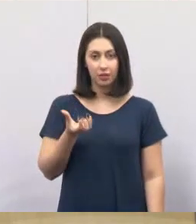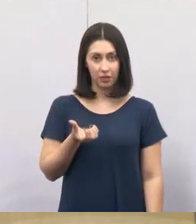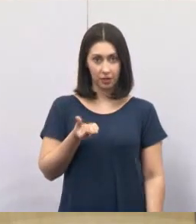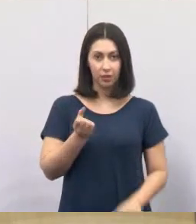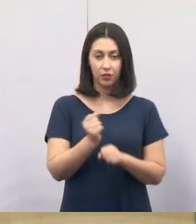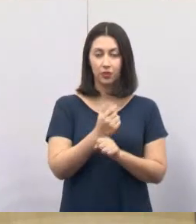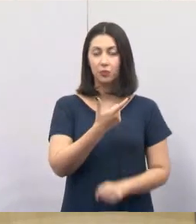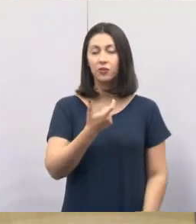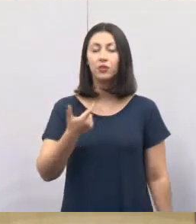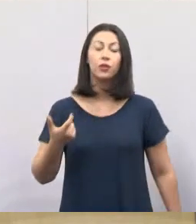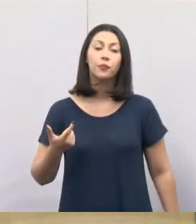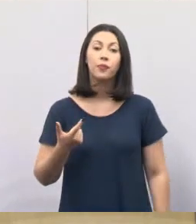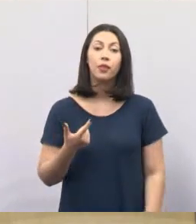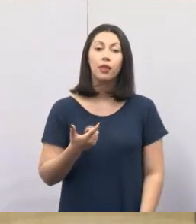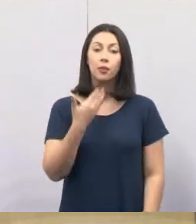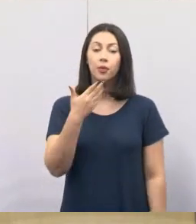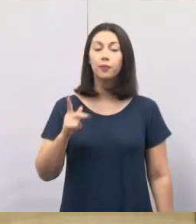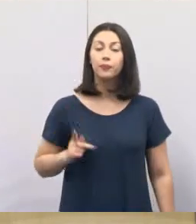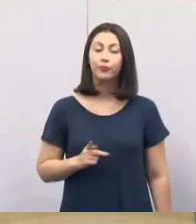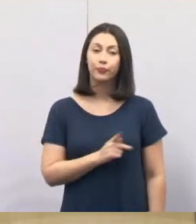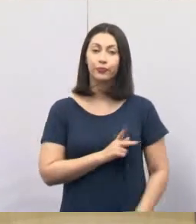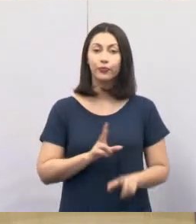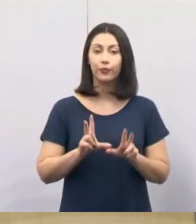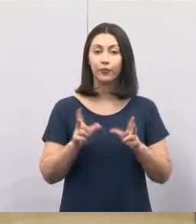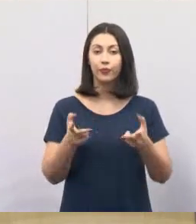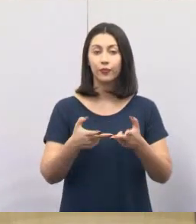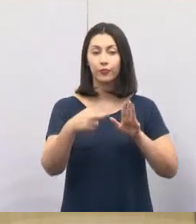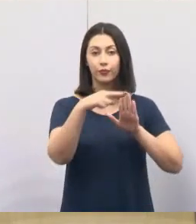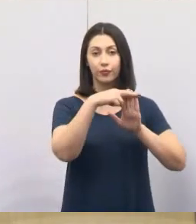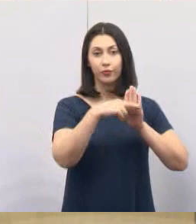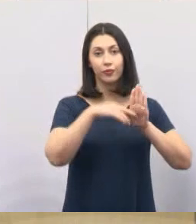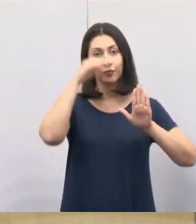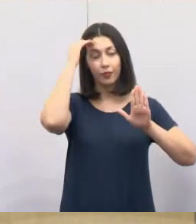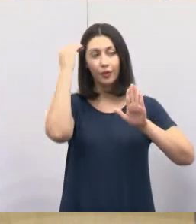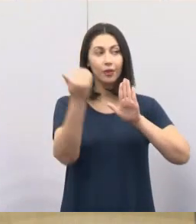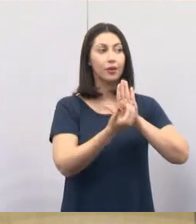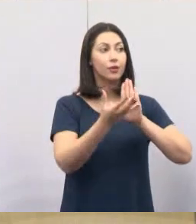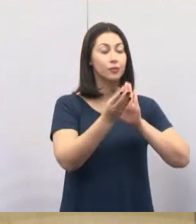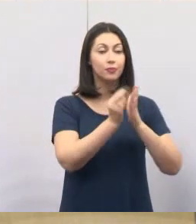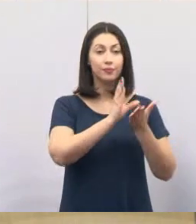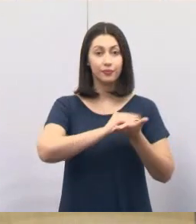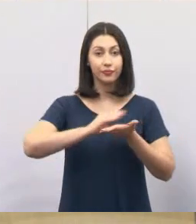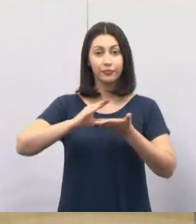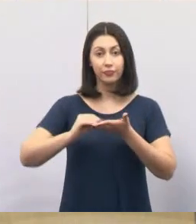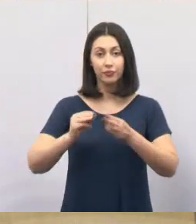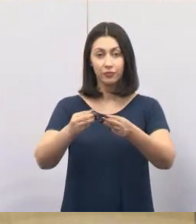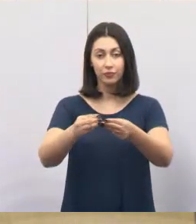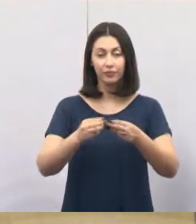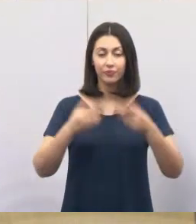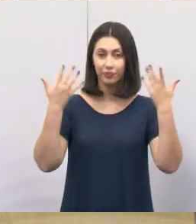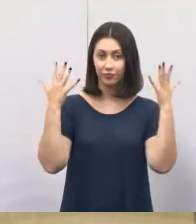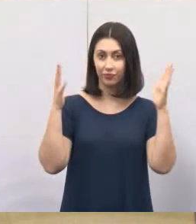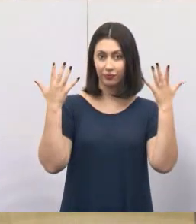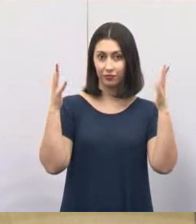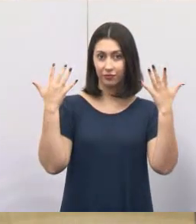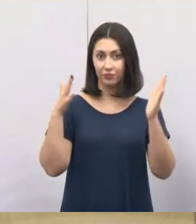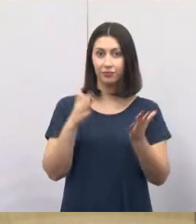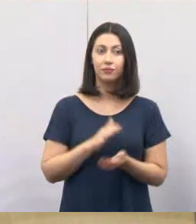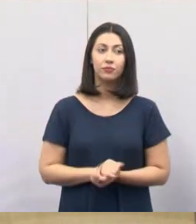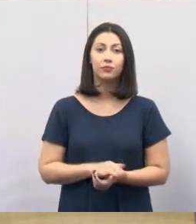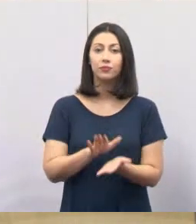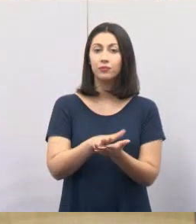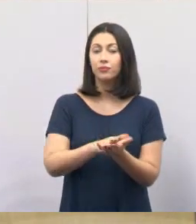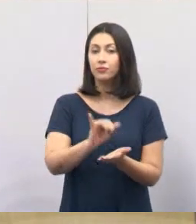1136/2022. Requeremos, excelentíssimo, presidente dessa casa, cumprida as formalidades regimentais, consignar o trabalho dessa sessão, registro moção com congratulatória